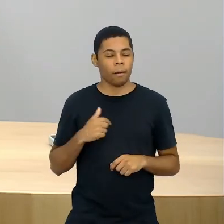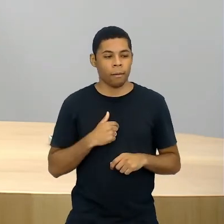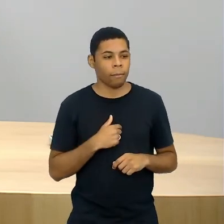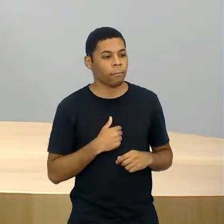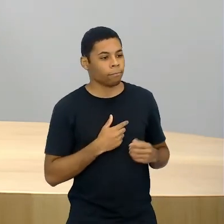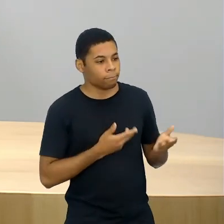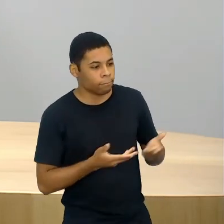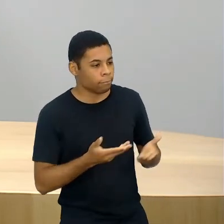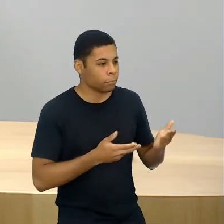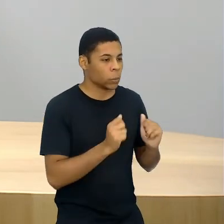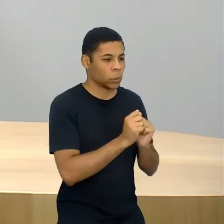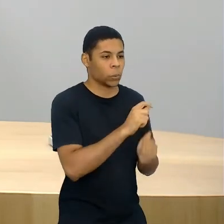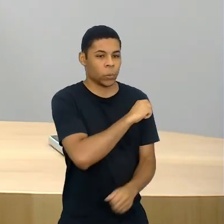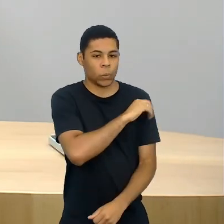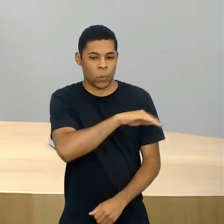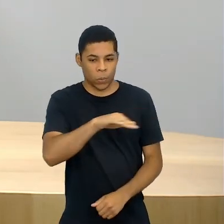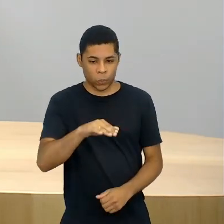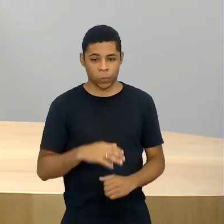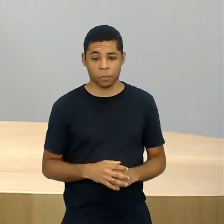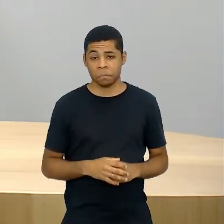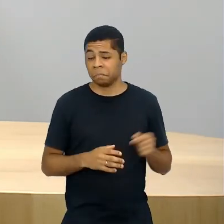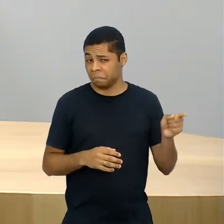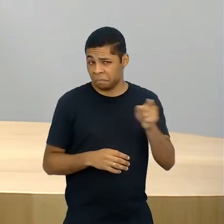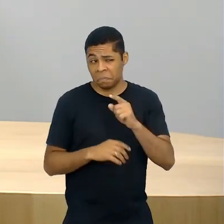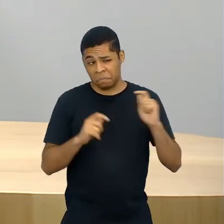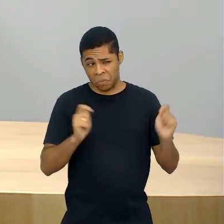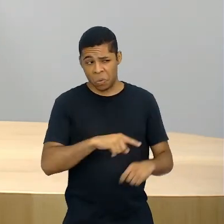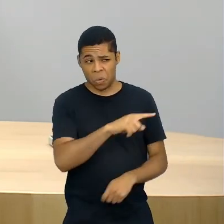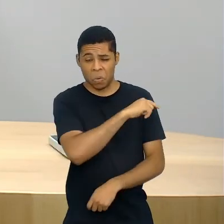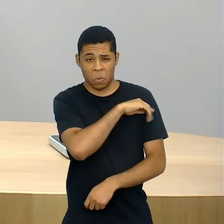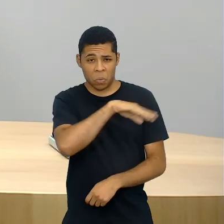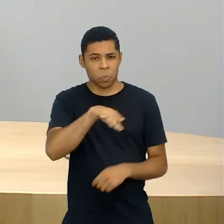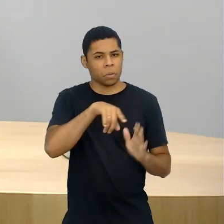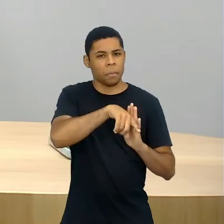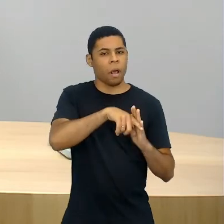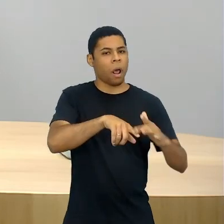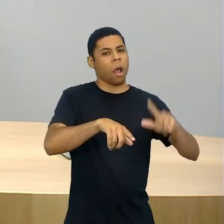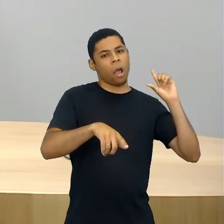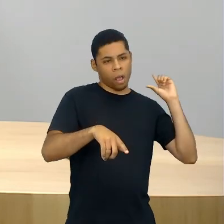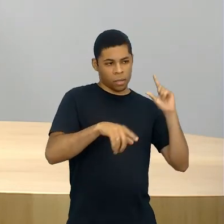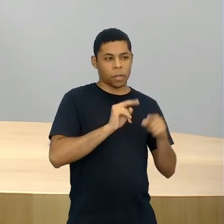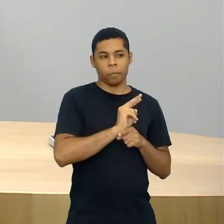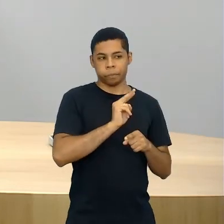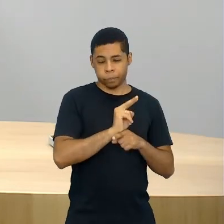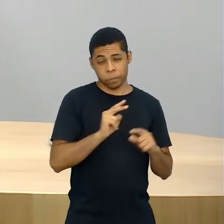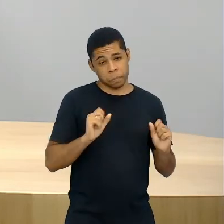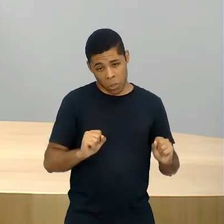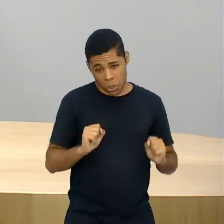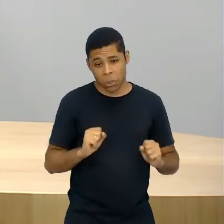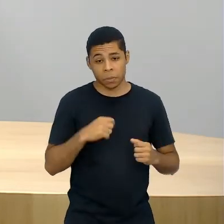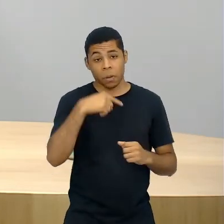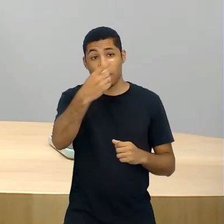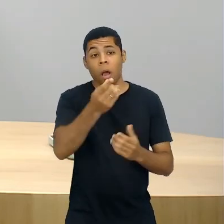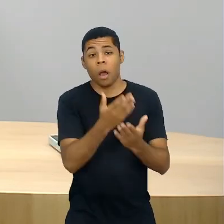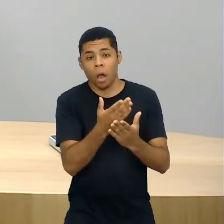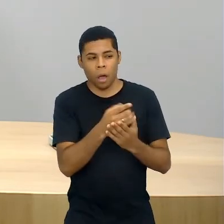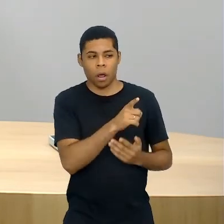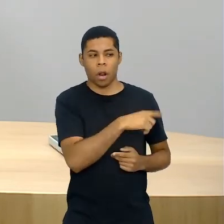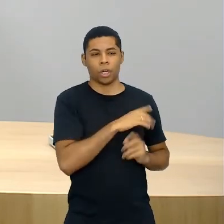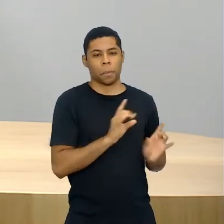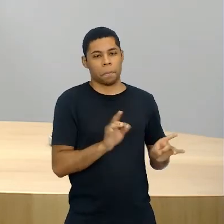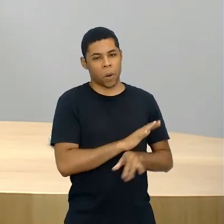alunos na sala de aula, né? Os alunos podem já estar pesquisando, né? Fazendo aí uma prévia, né, da próxima aula que nós